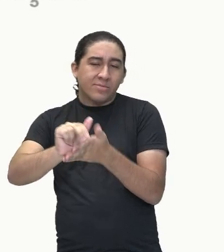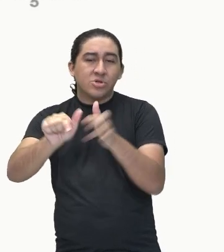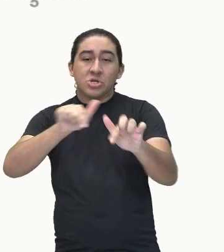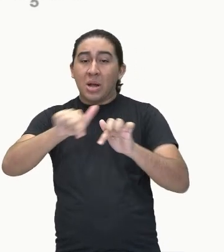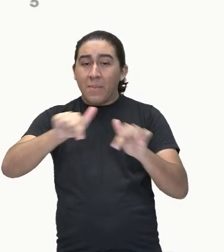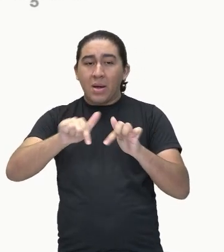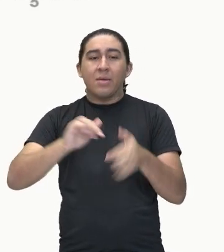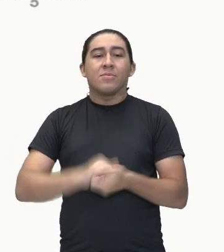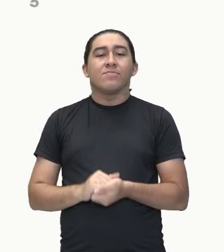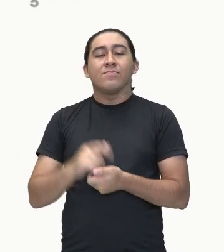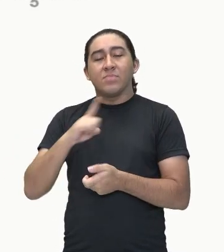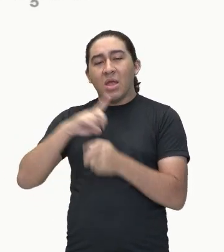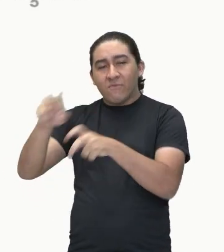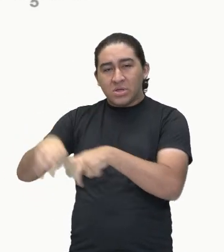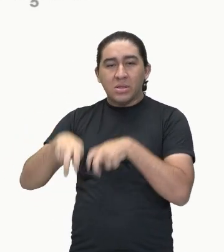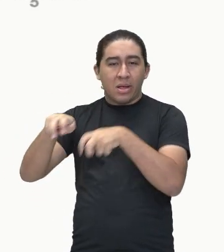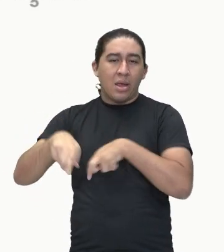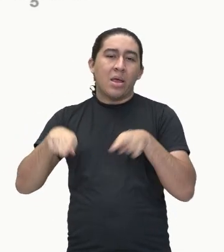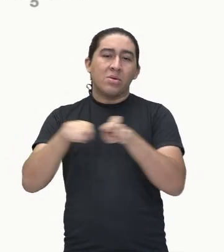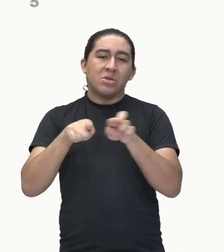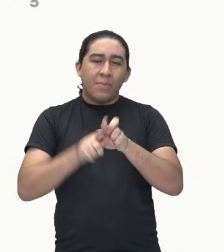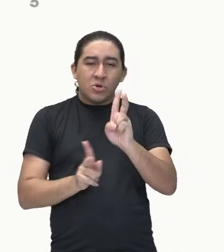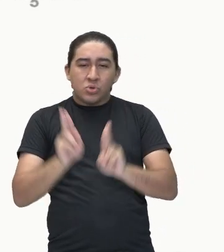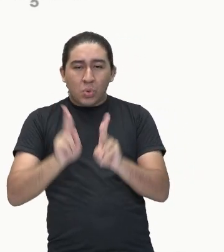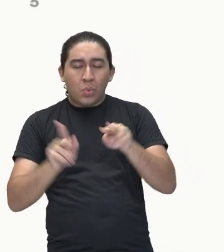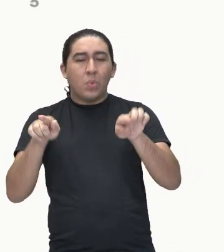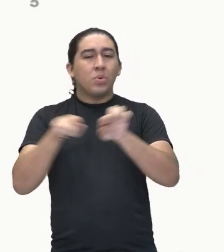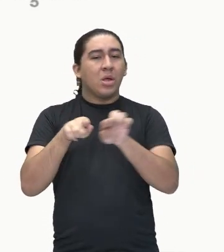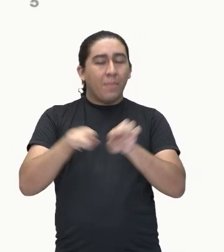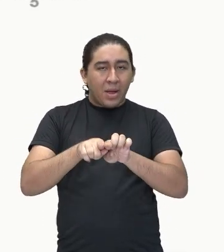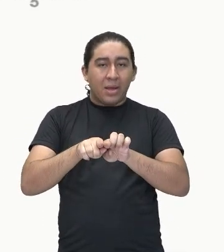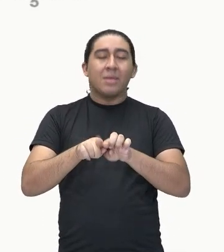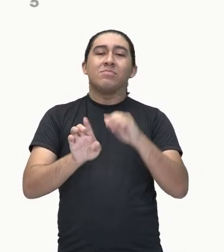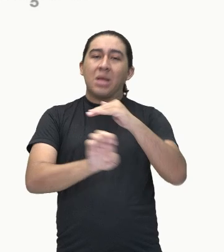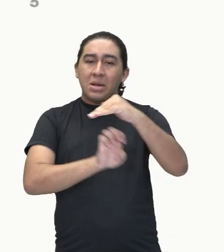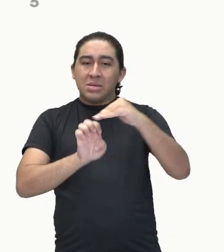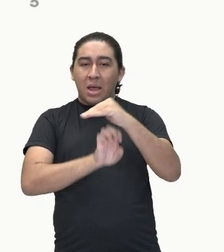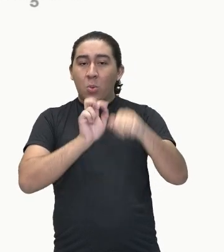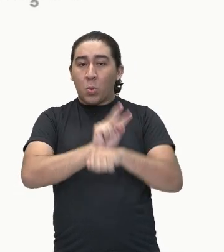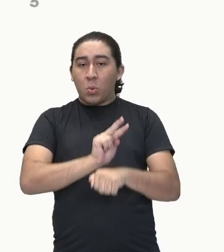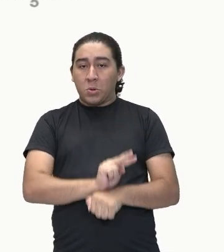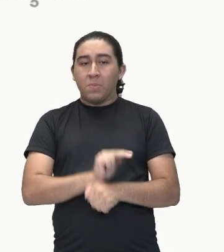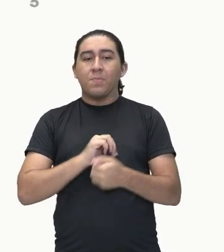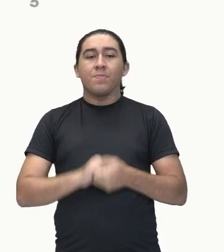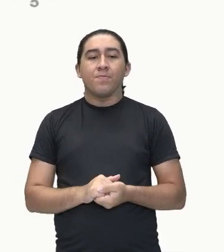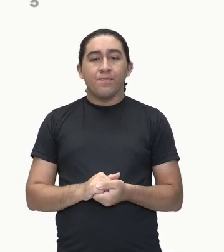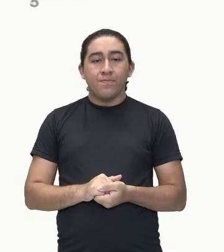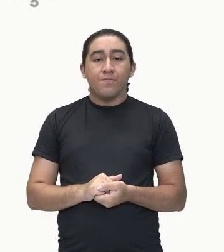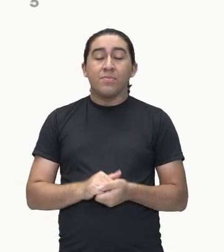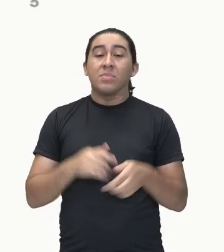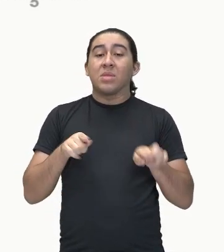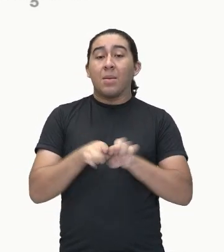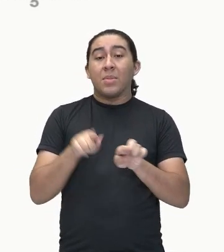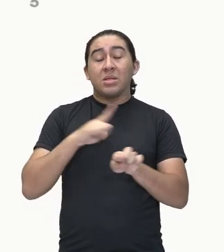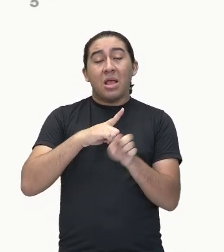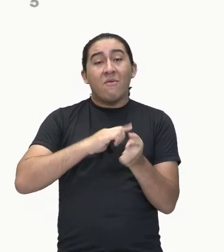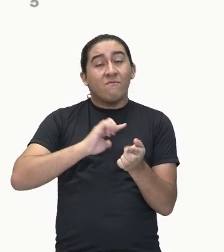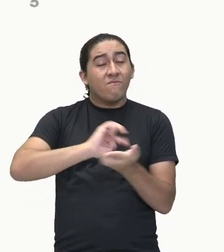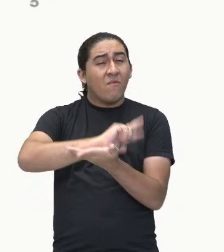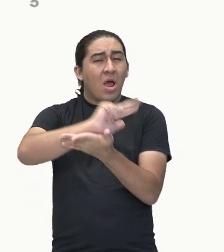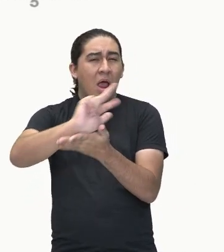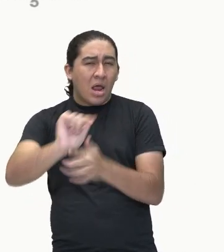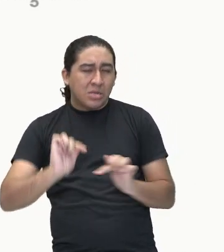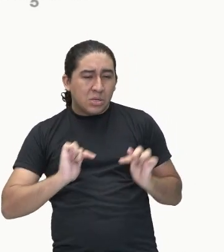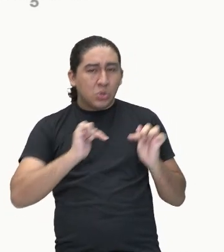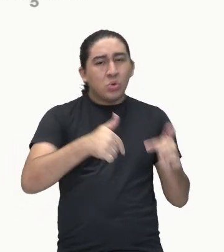fazendeiro, editor e empresário. Além de suas realizações em várias áreas, Lobato